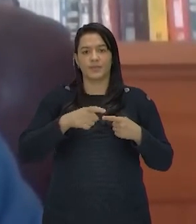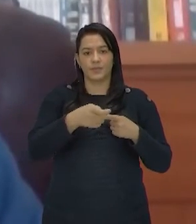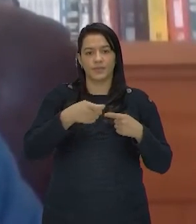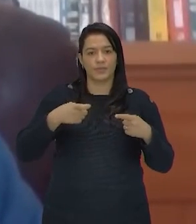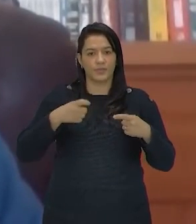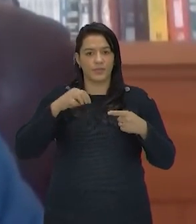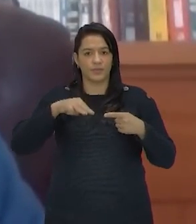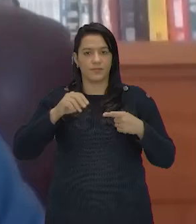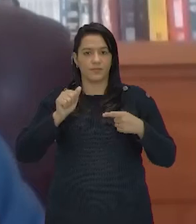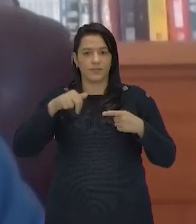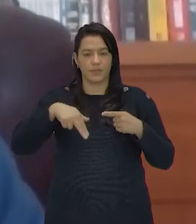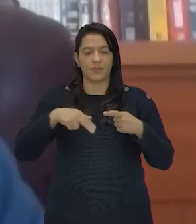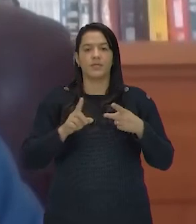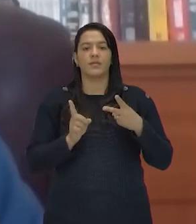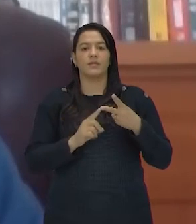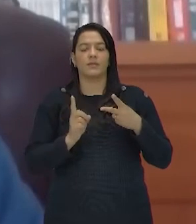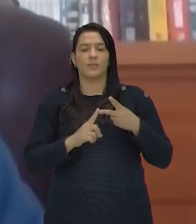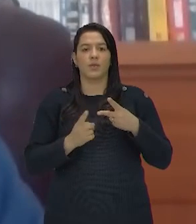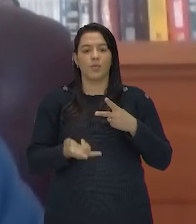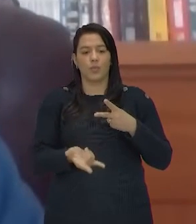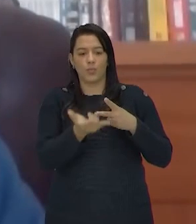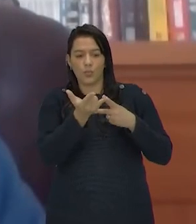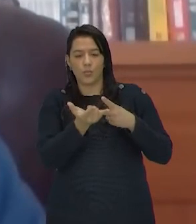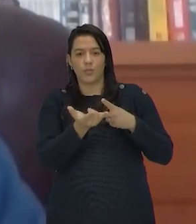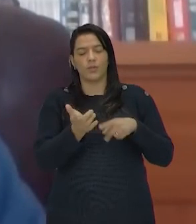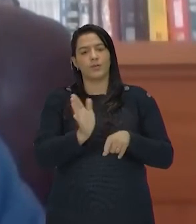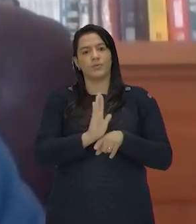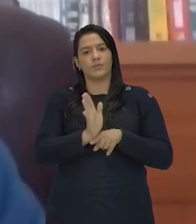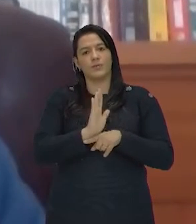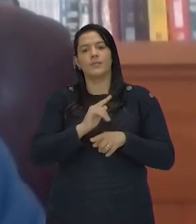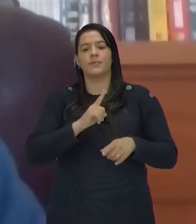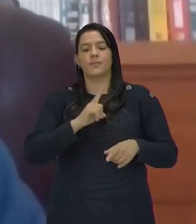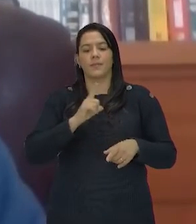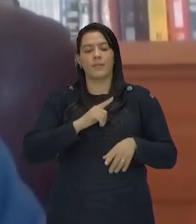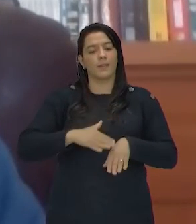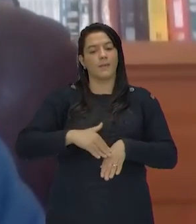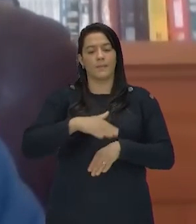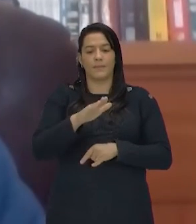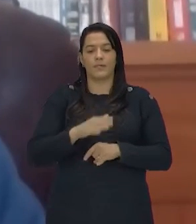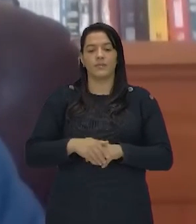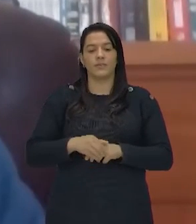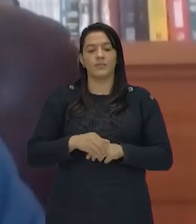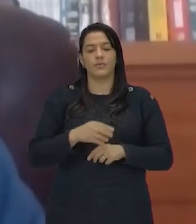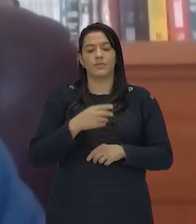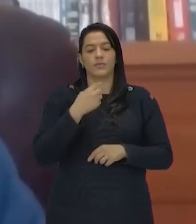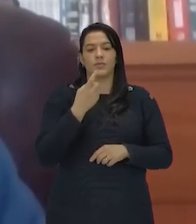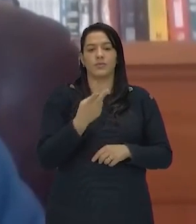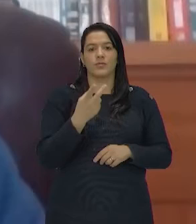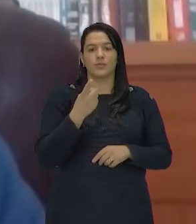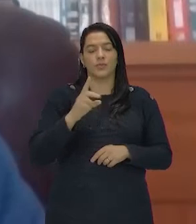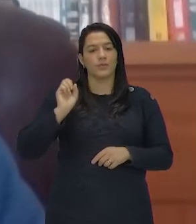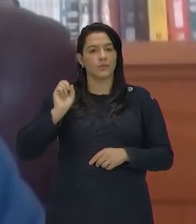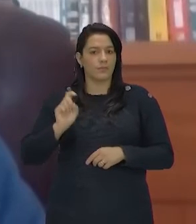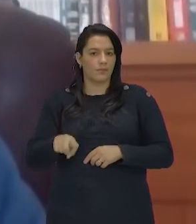E eu já traduzi quase 12.500 histórias. Então vocês